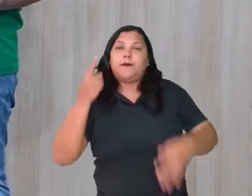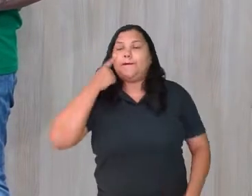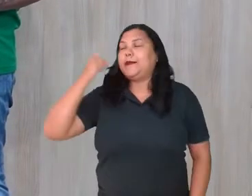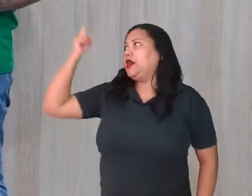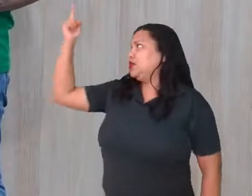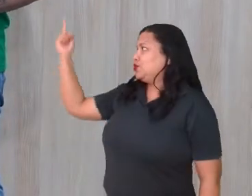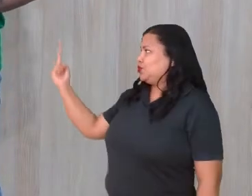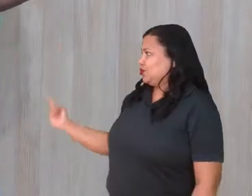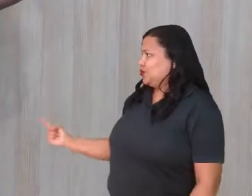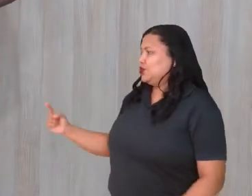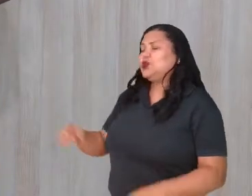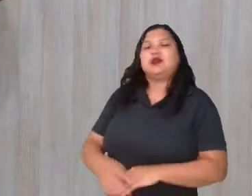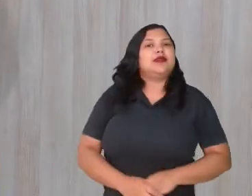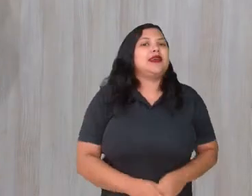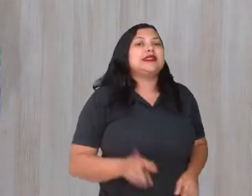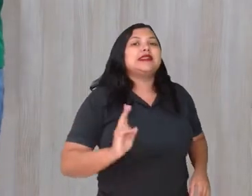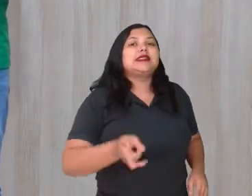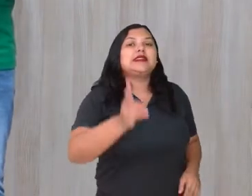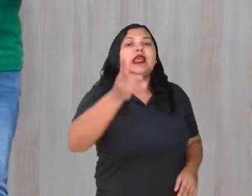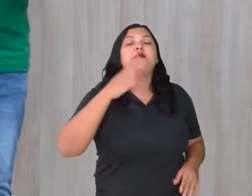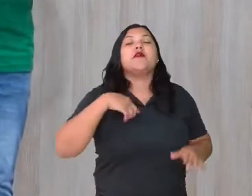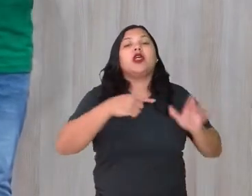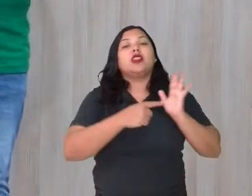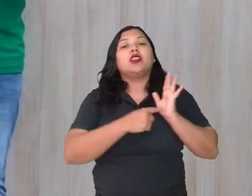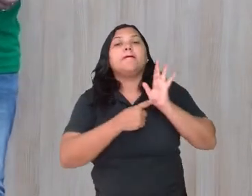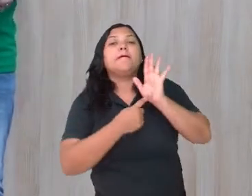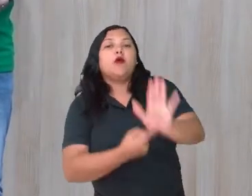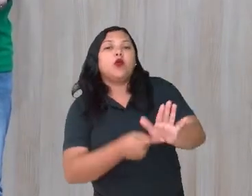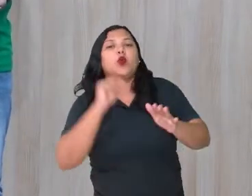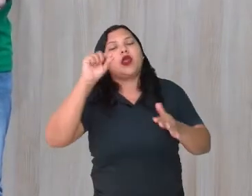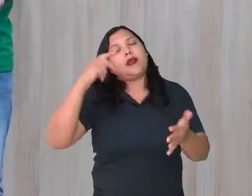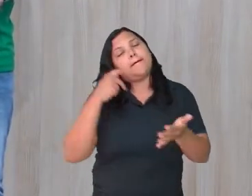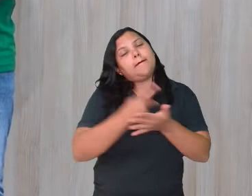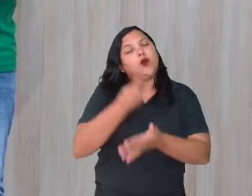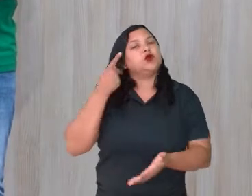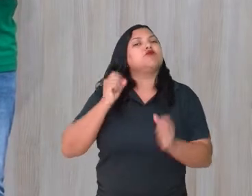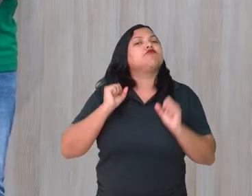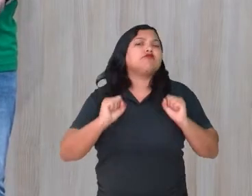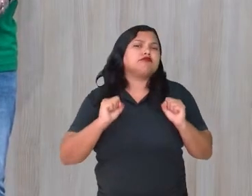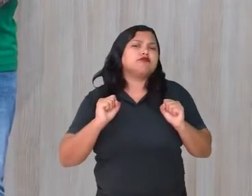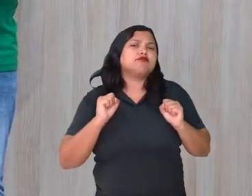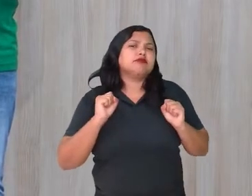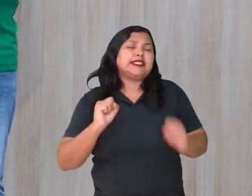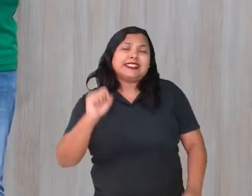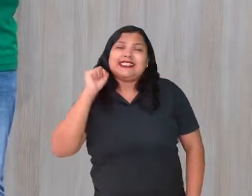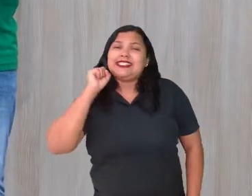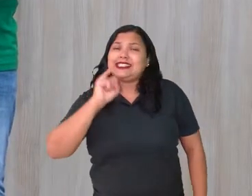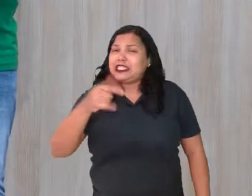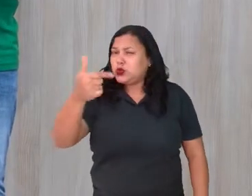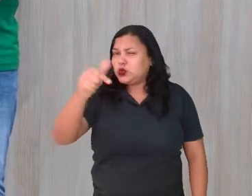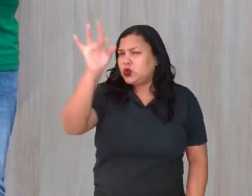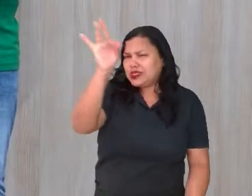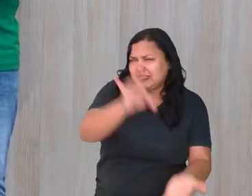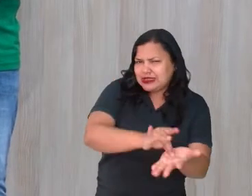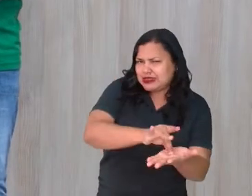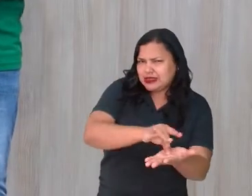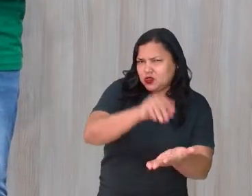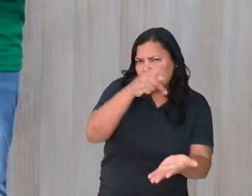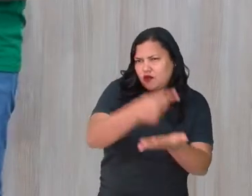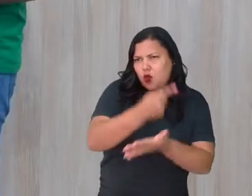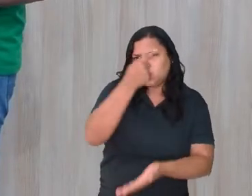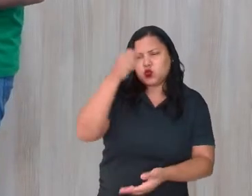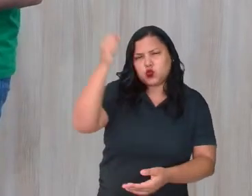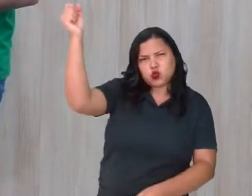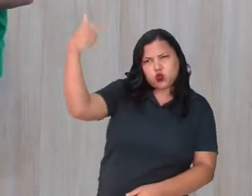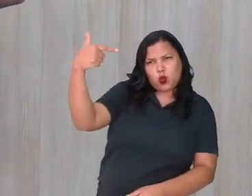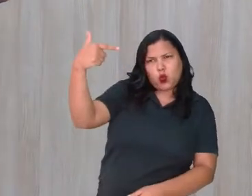menos chance, a gente vai sempre estar expondo o que é que pode acontecer. Mesmo eu não tendo certeza de que vai fazer sol,